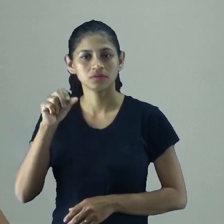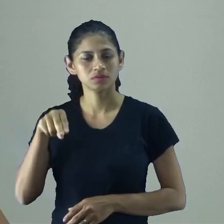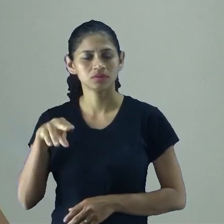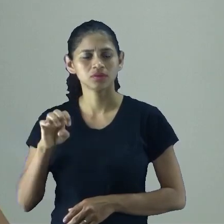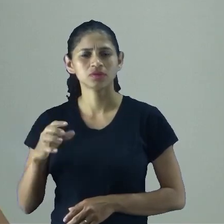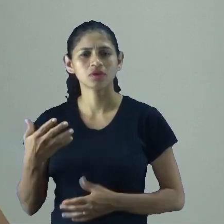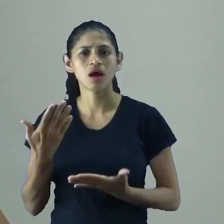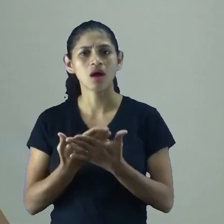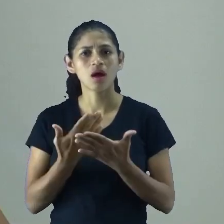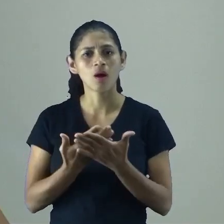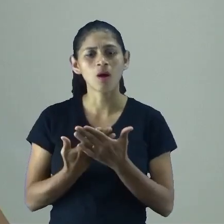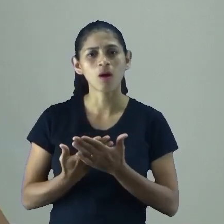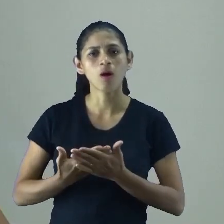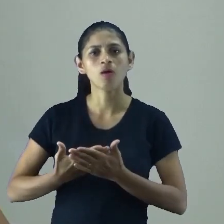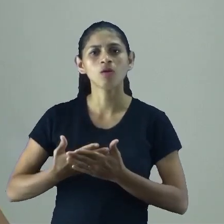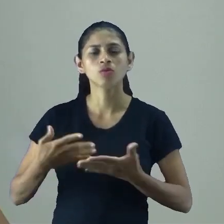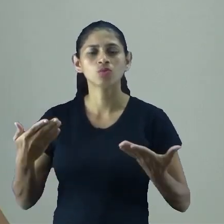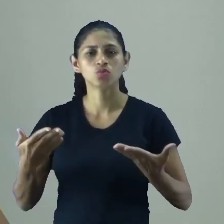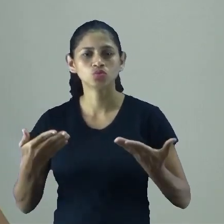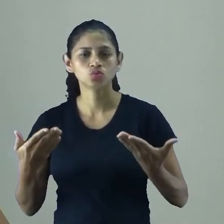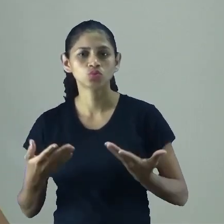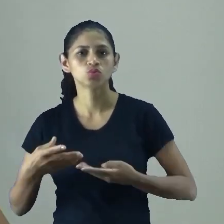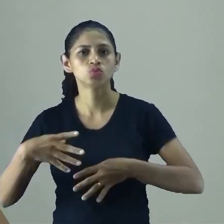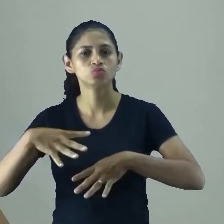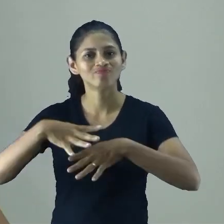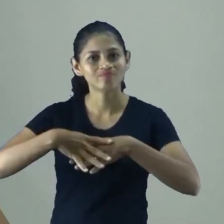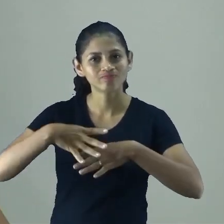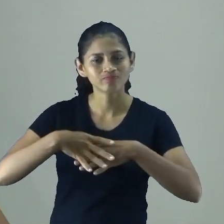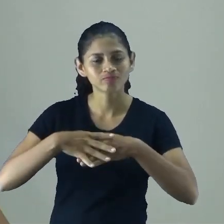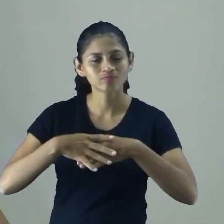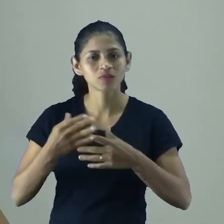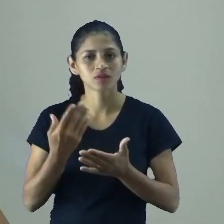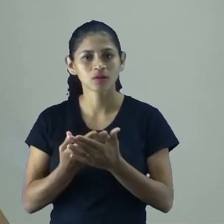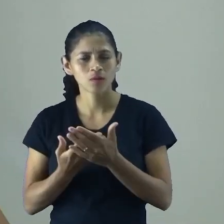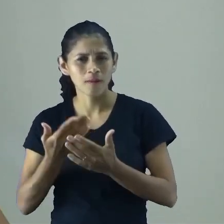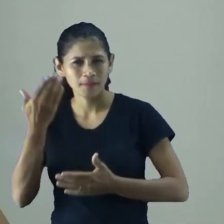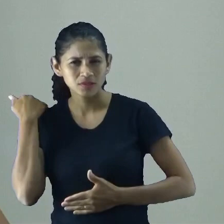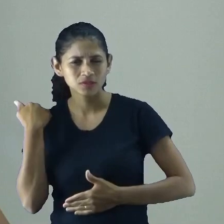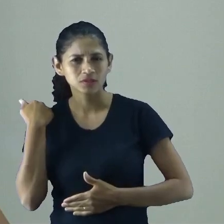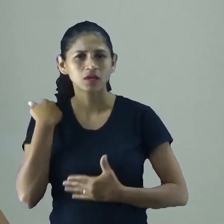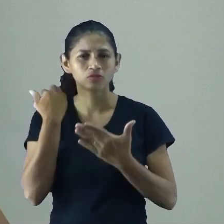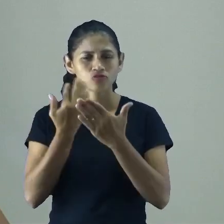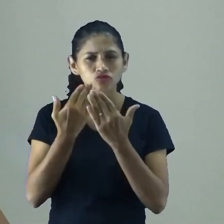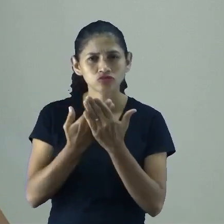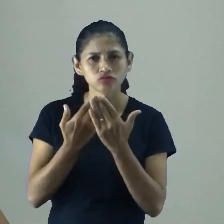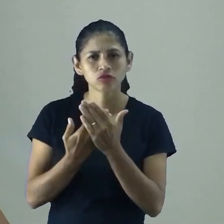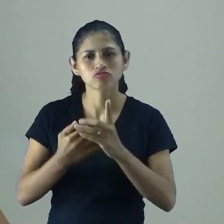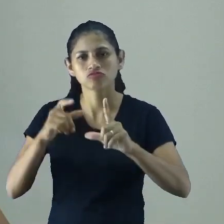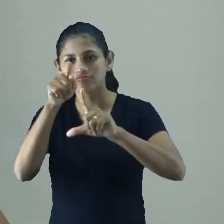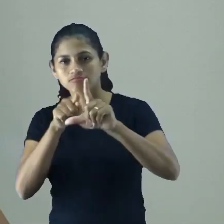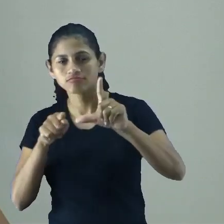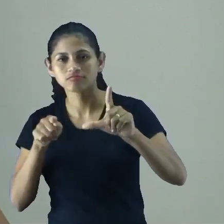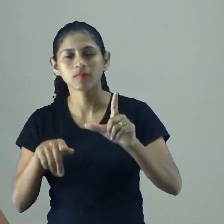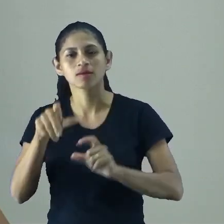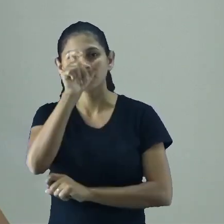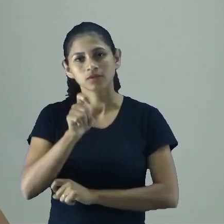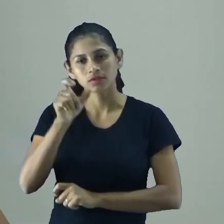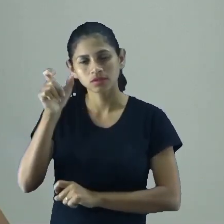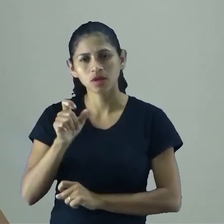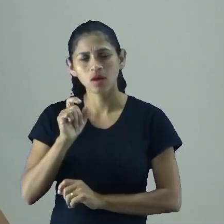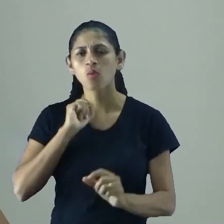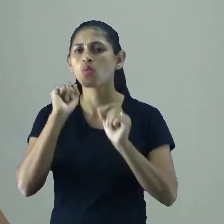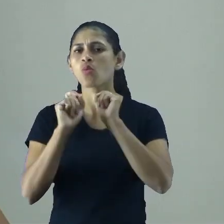na aula passada nós Já estudamos sobre gráficos e tabelas Nós aprendemos o que são gráficos O que são